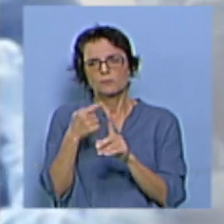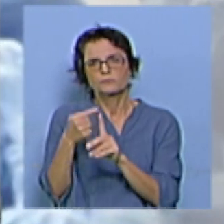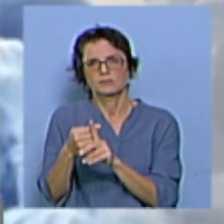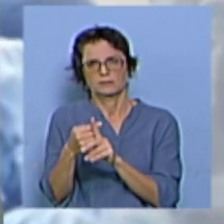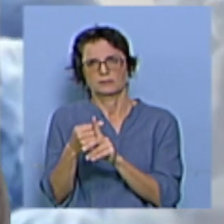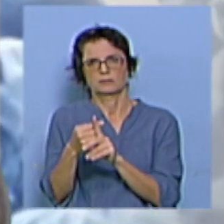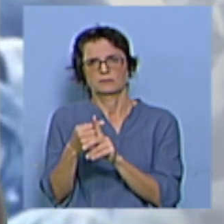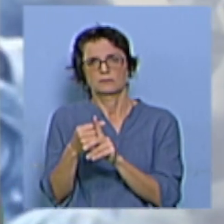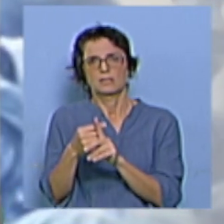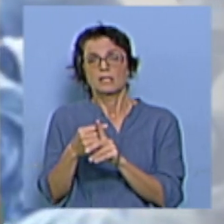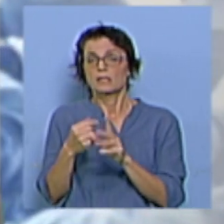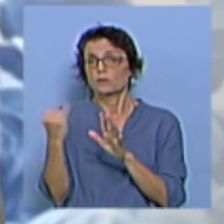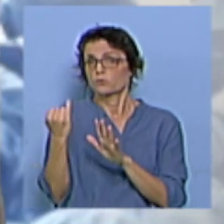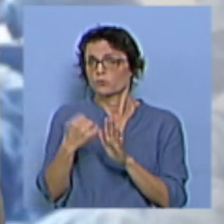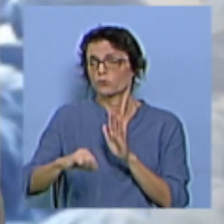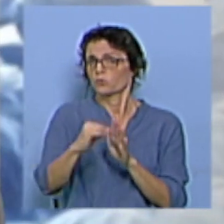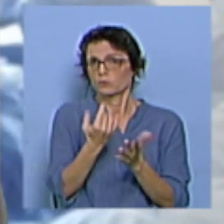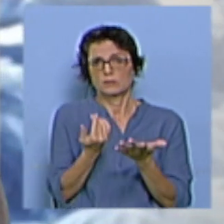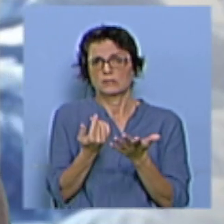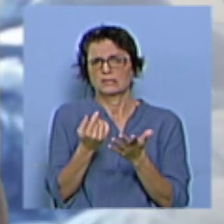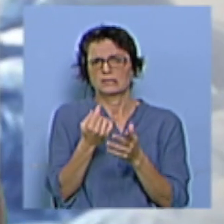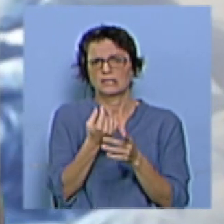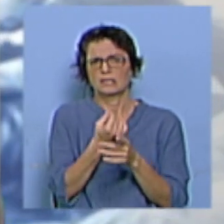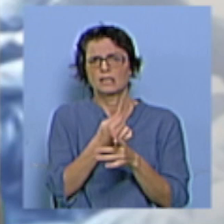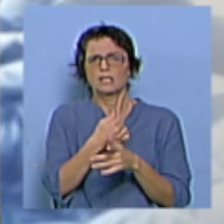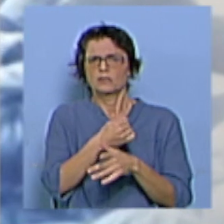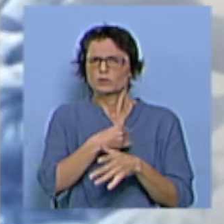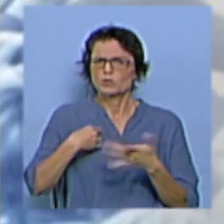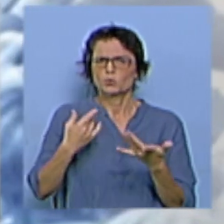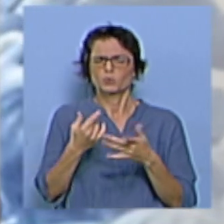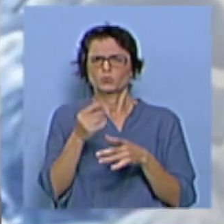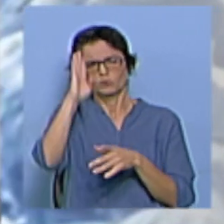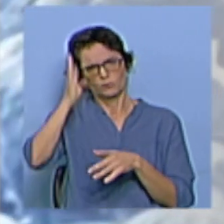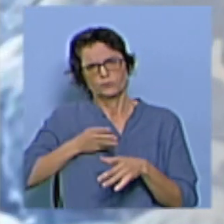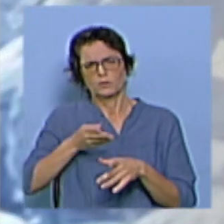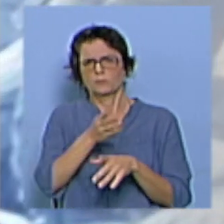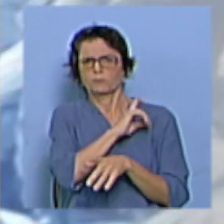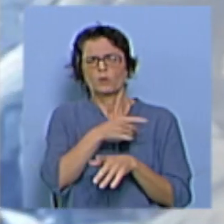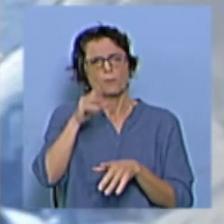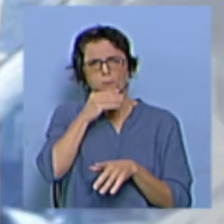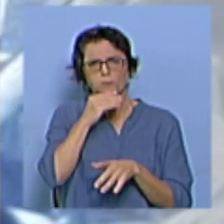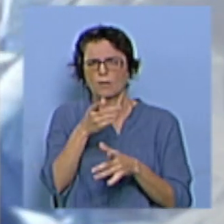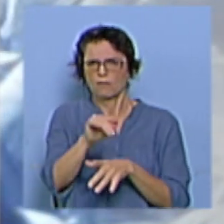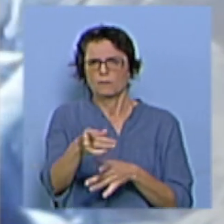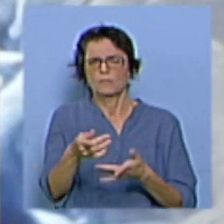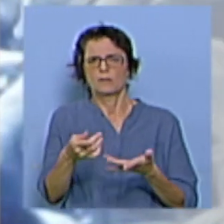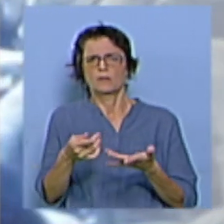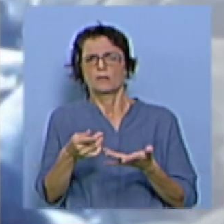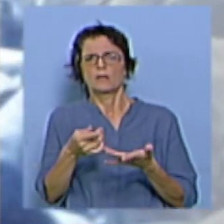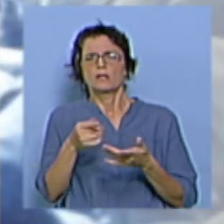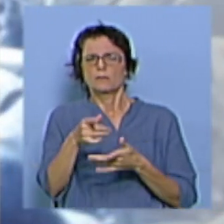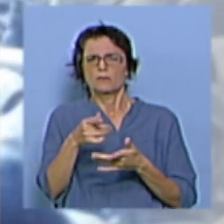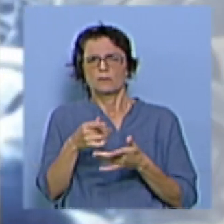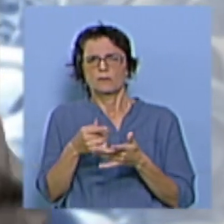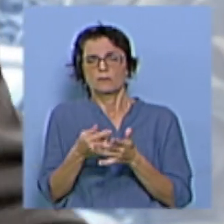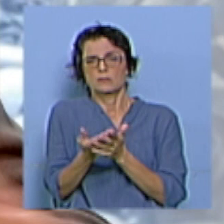as nossas entidades, seja de saúde, seja das Forças Armadas e Forças de Segurança, nos recomendam para um bom